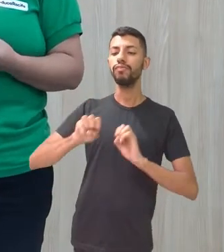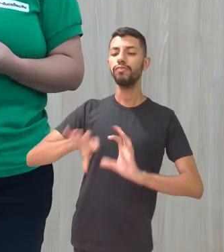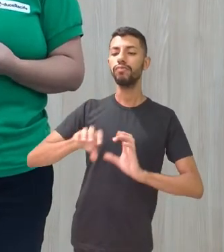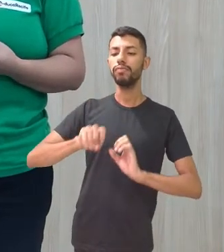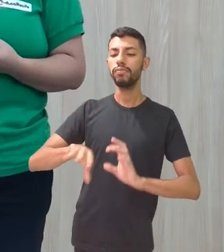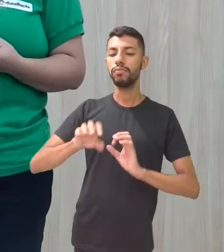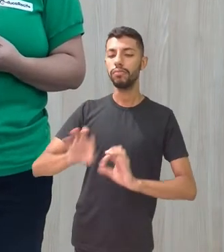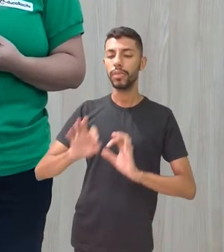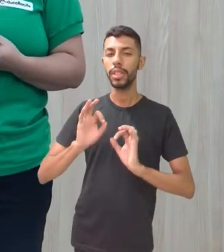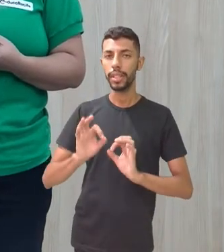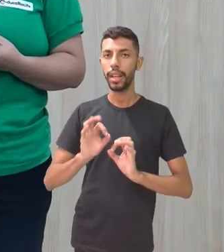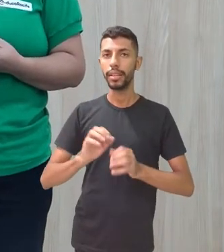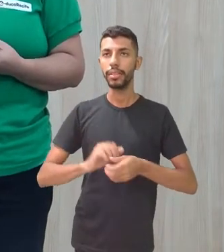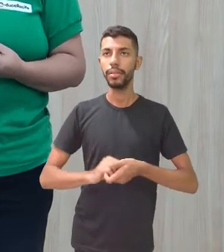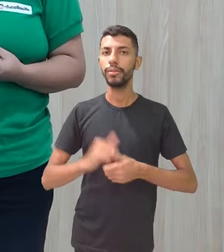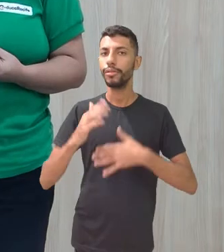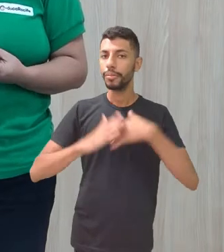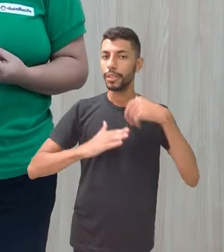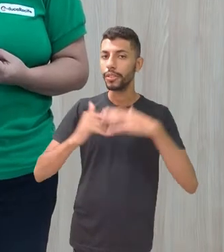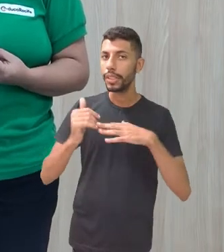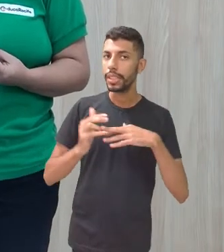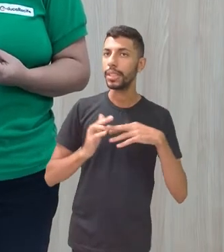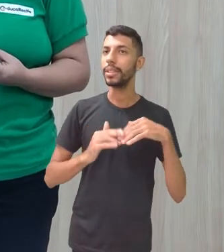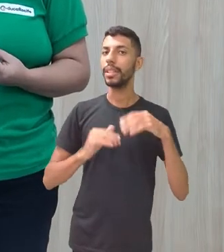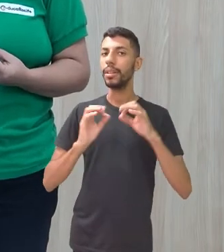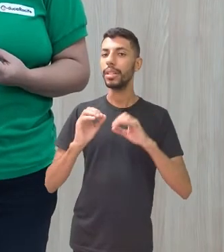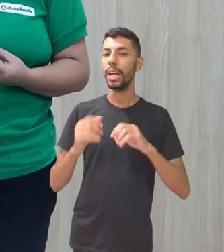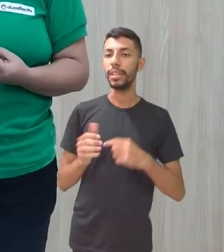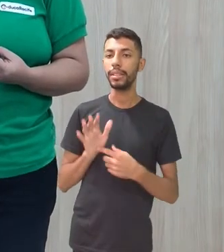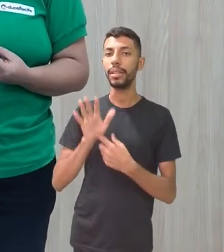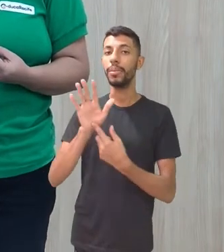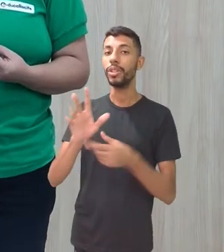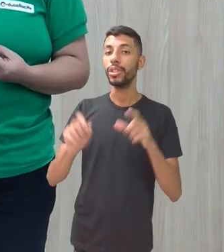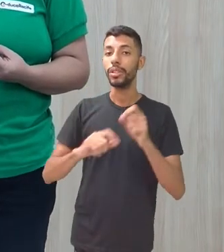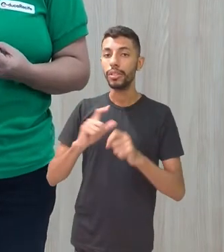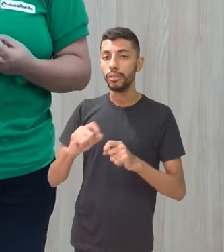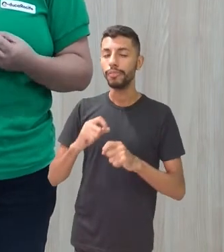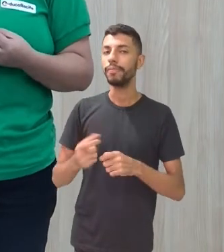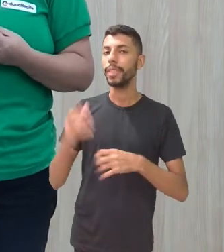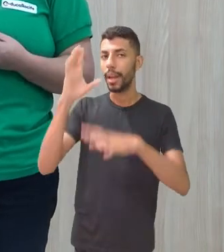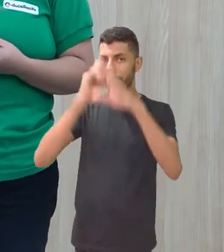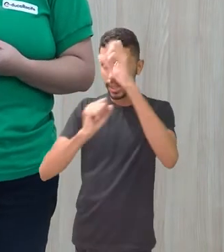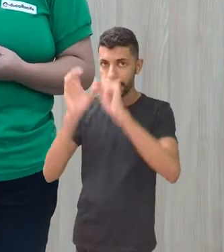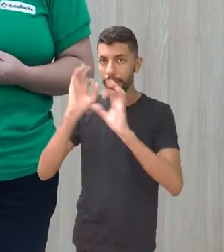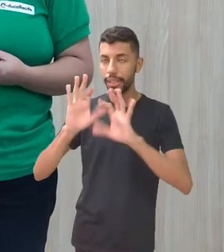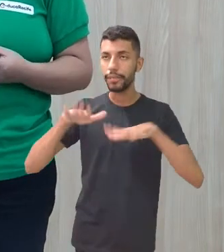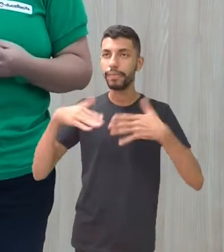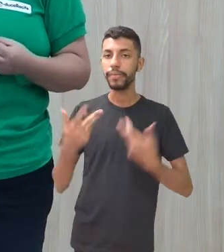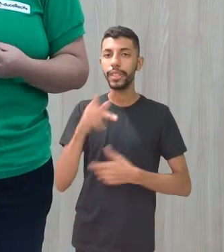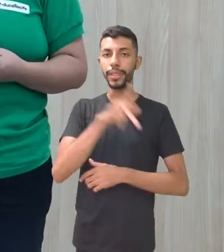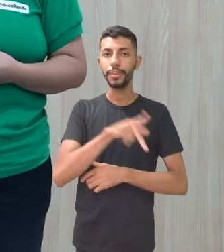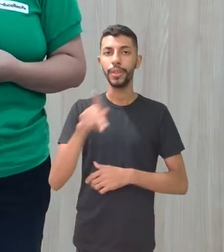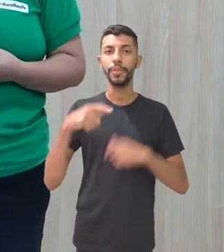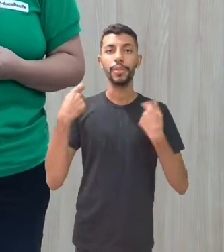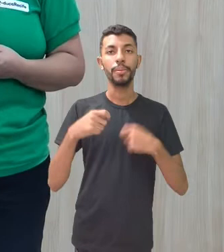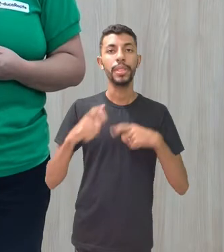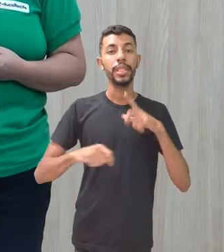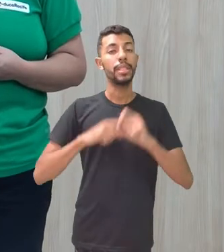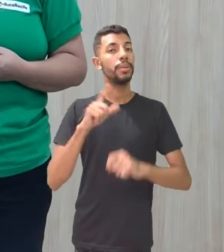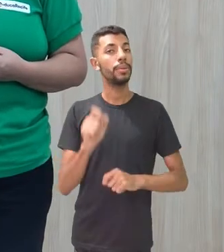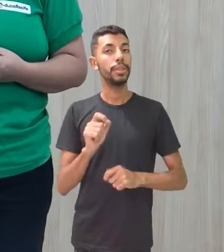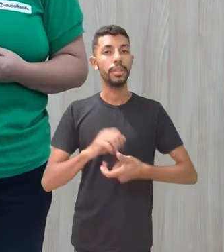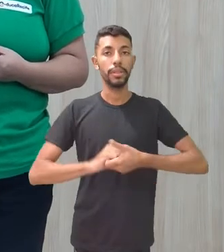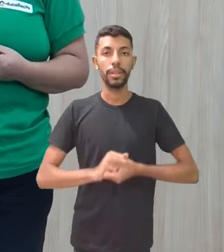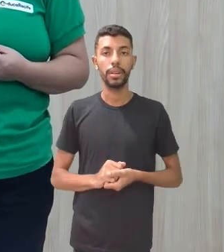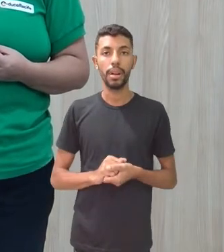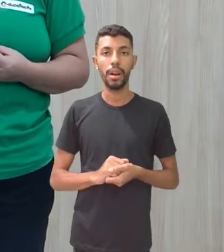quem está colocando proposições de aprendizagem. Então, o professor ele tem que